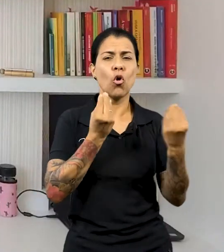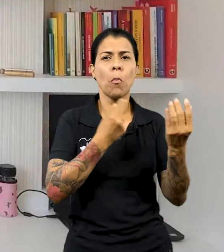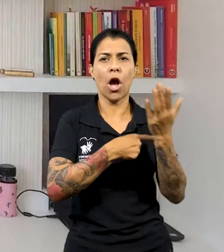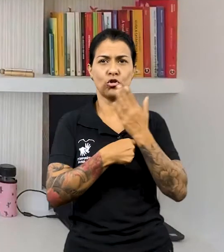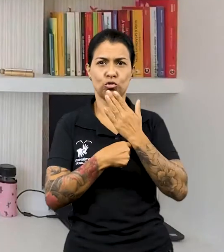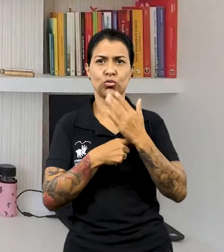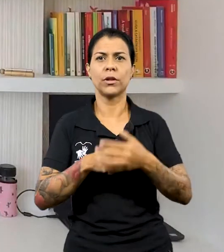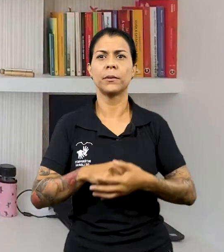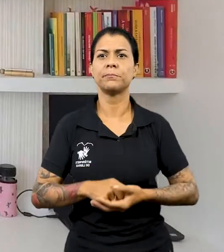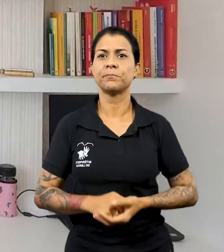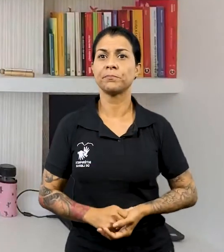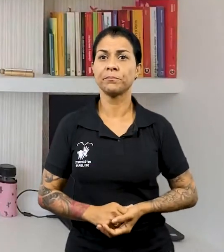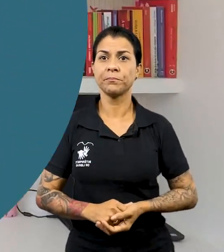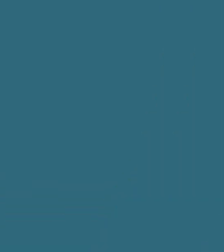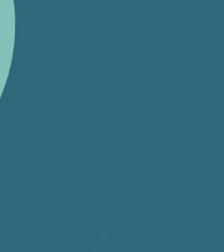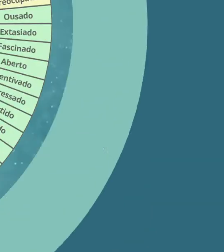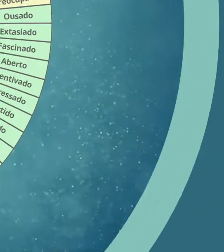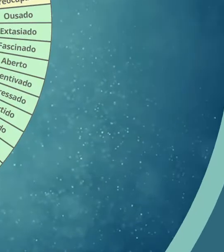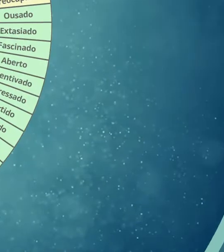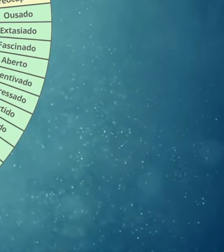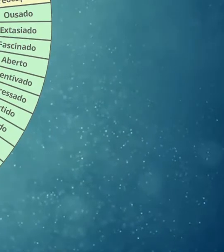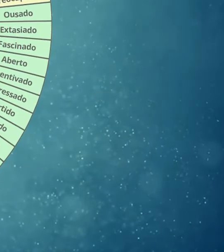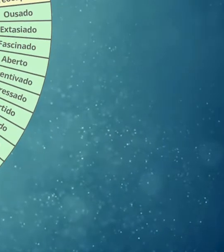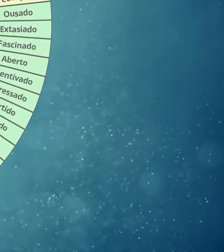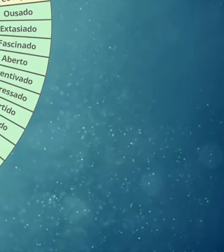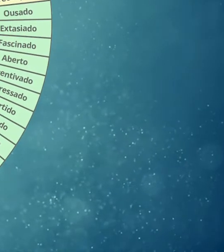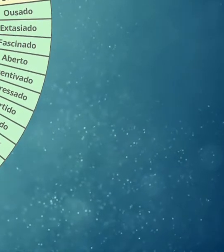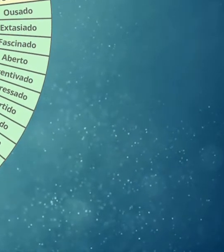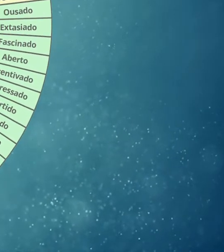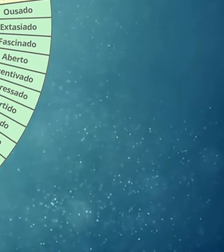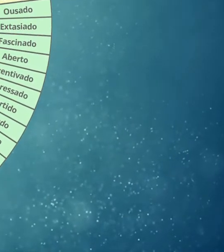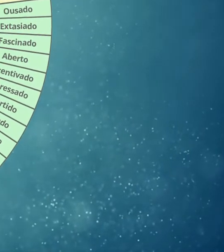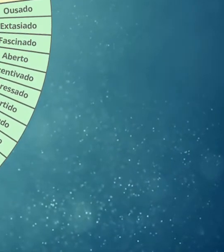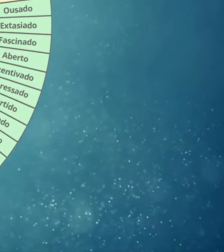recursos que podem ajudar nessa etapa.